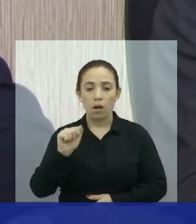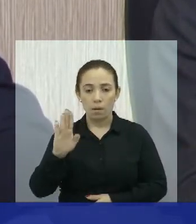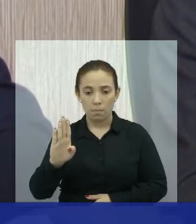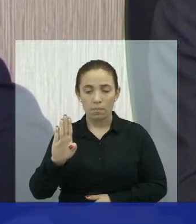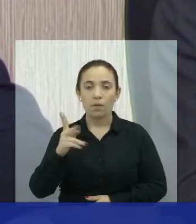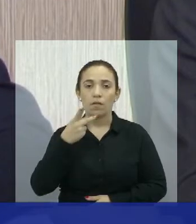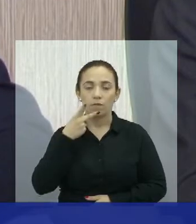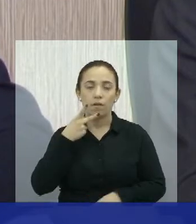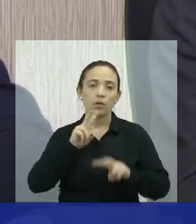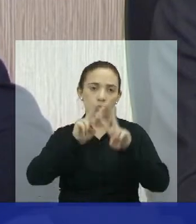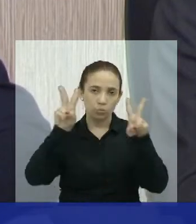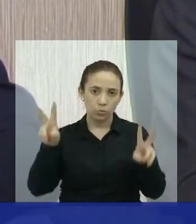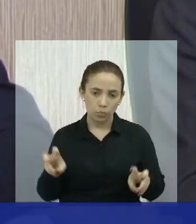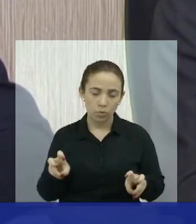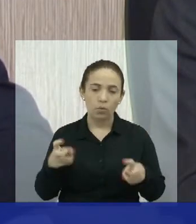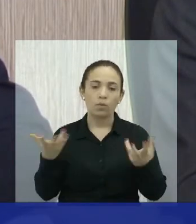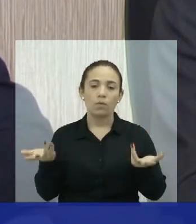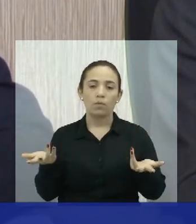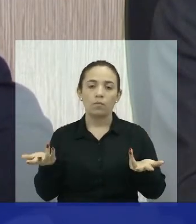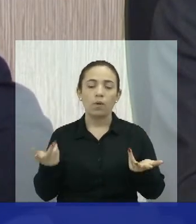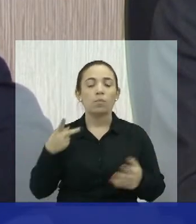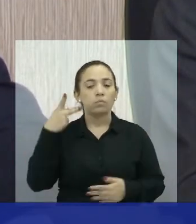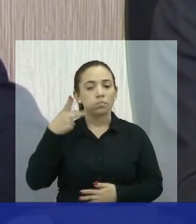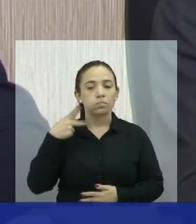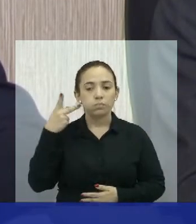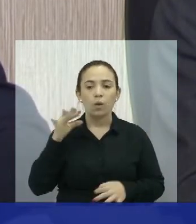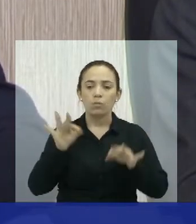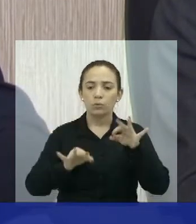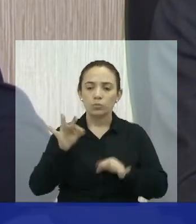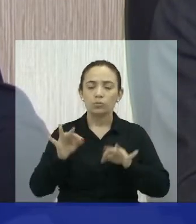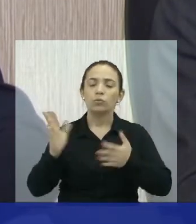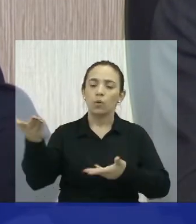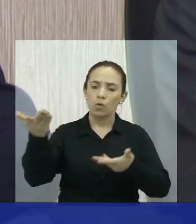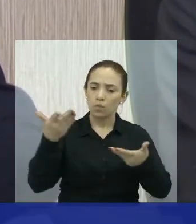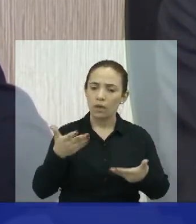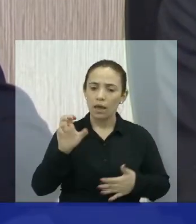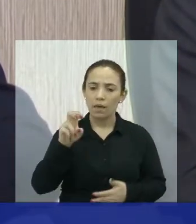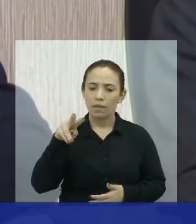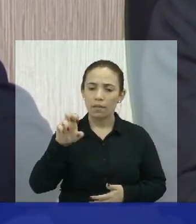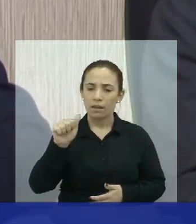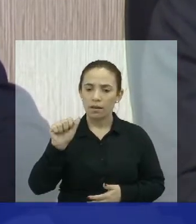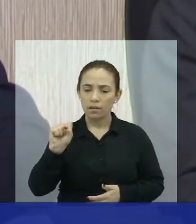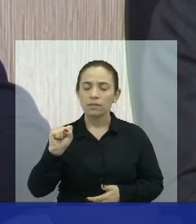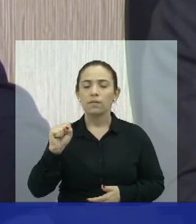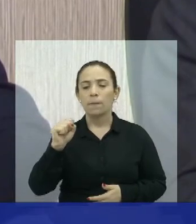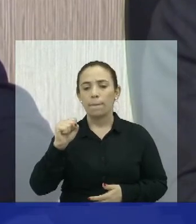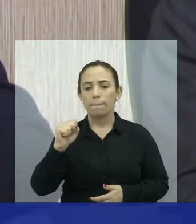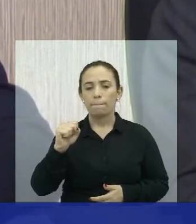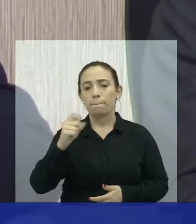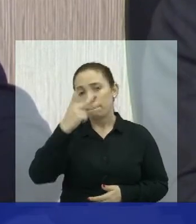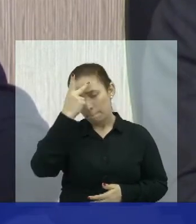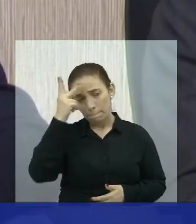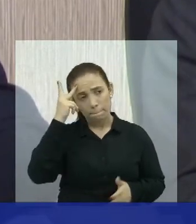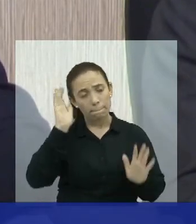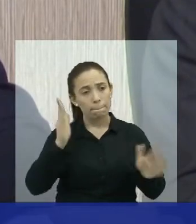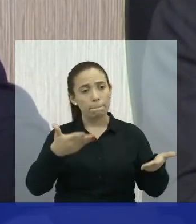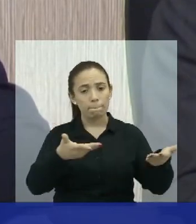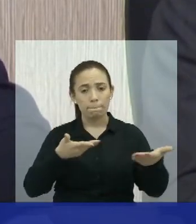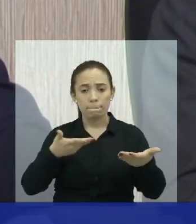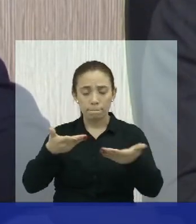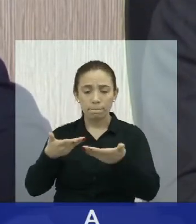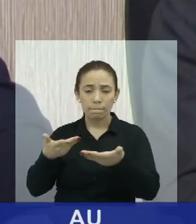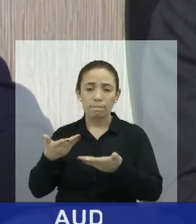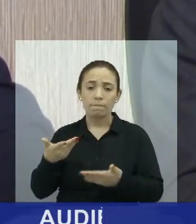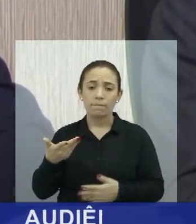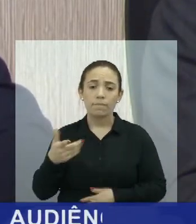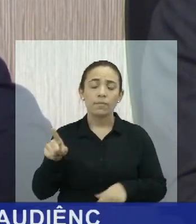dessa questão também, o promotor de justiça, doutor Enéas, as pessoas foram convidadas, aprofundamos.